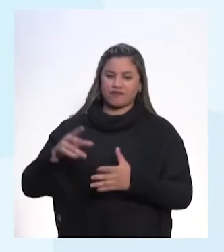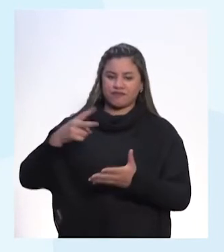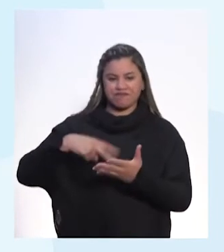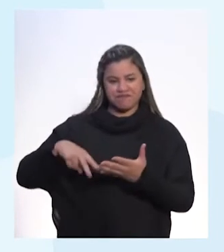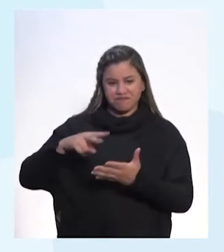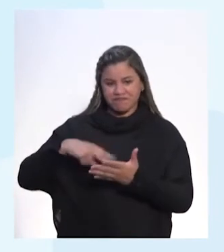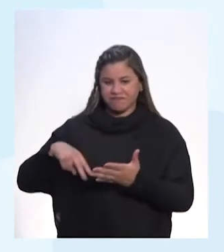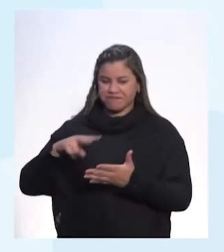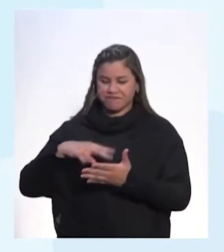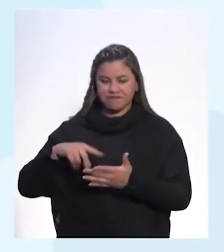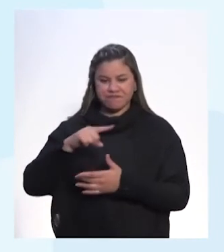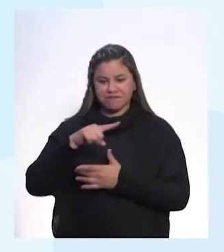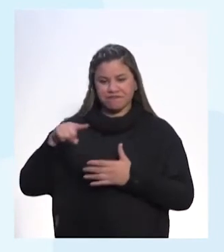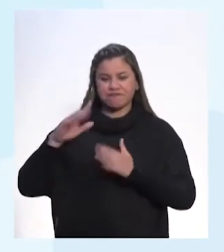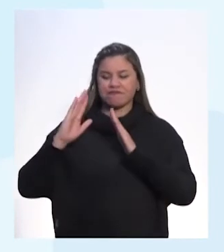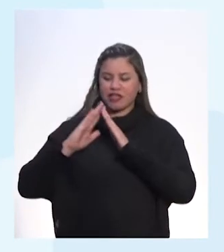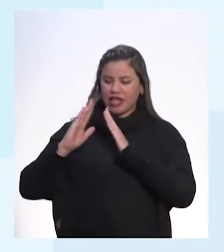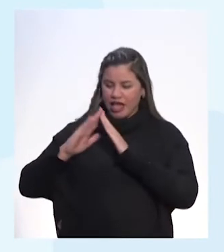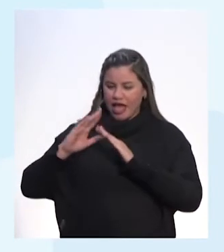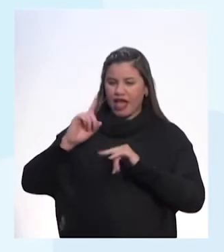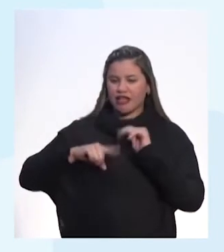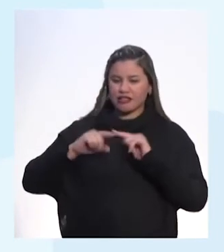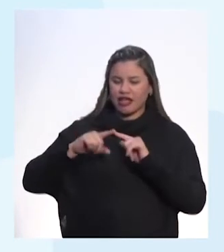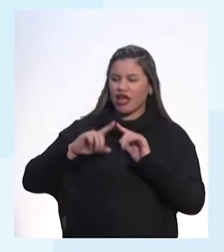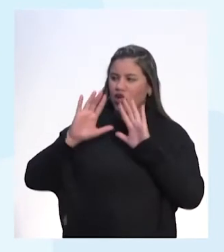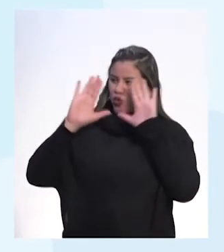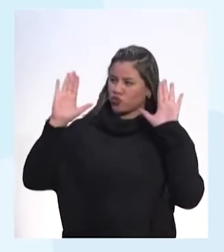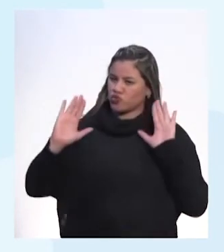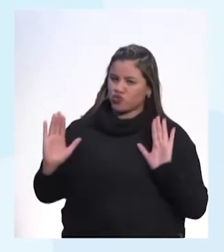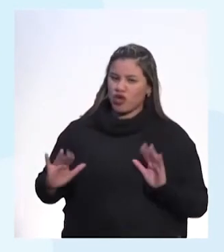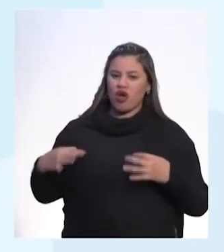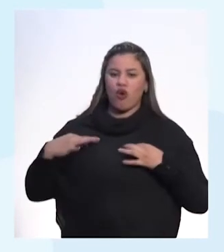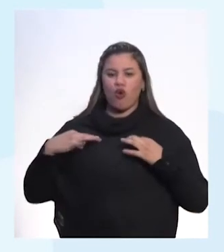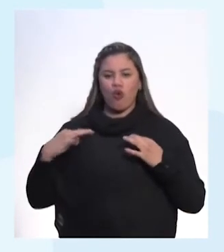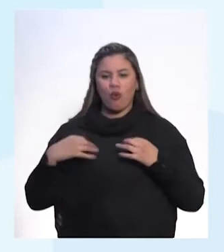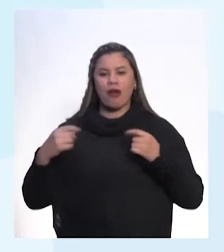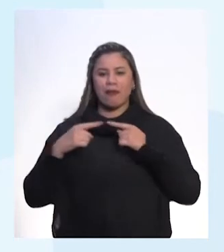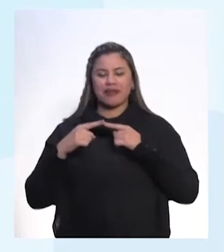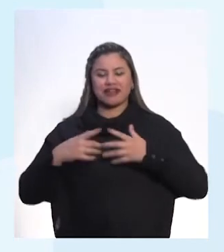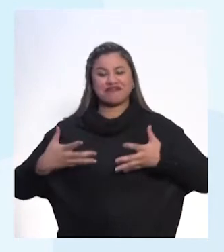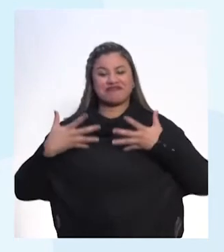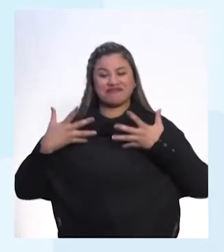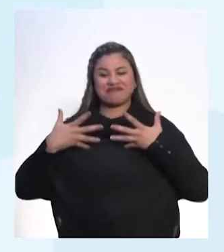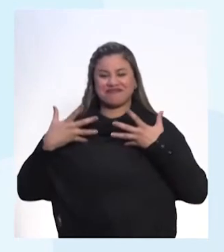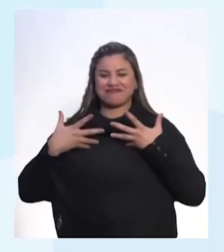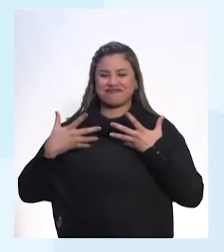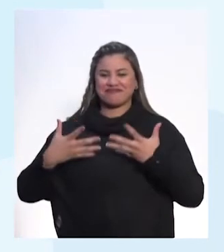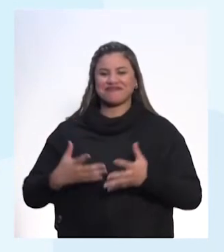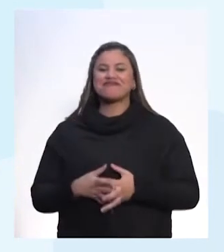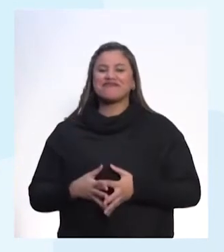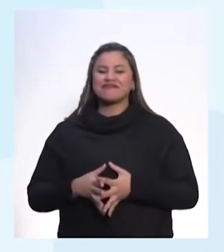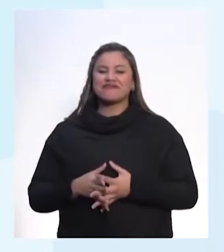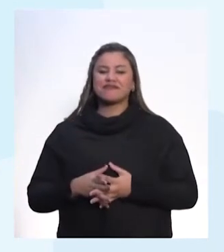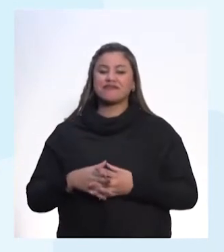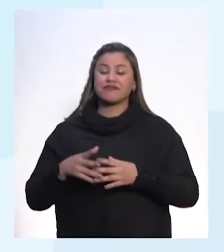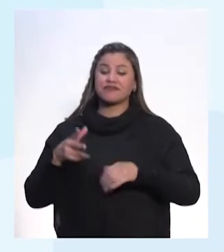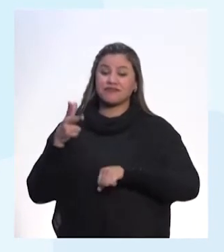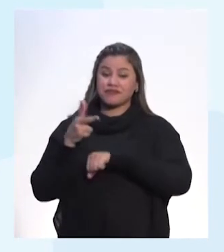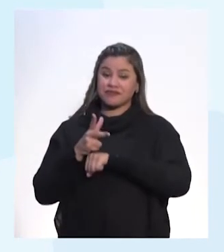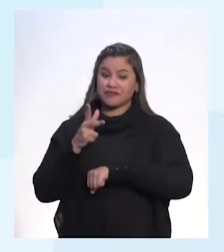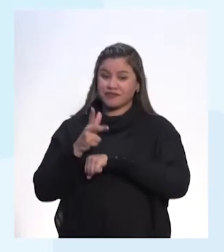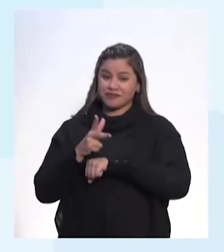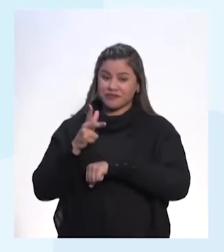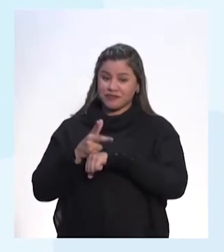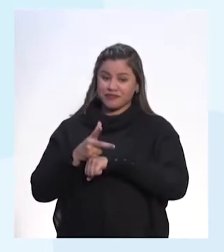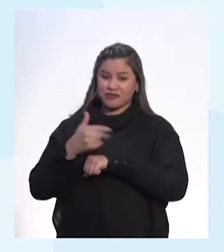Improvisando com materiais que vocês possuírem em casa, cenários, figurinos, tornando mais alegre e divertida a dança de vocês. Vocês vão filmar a ação com a